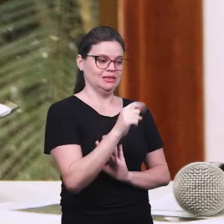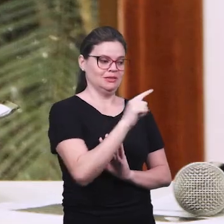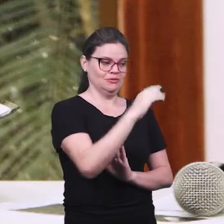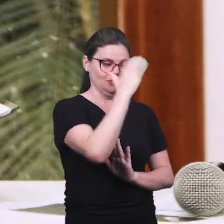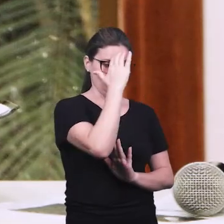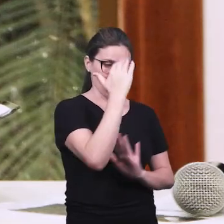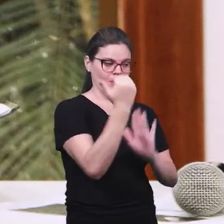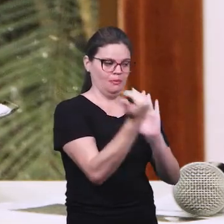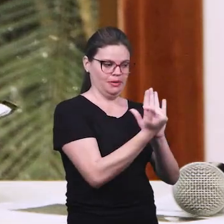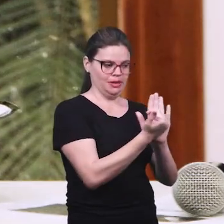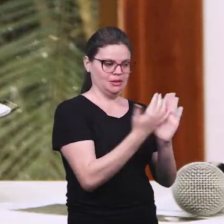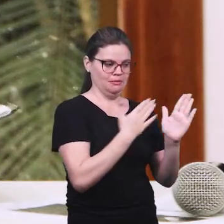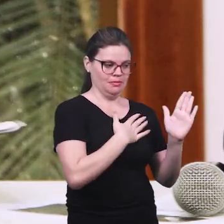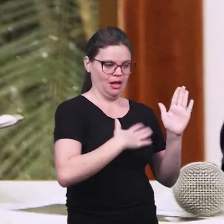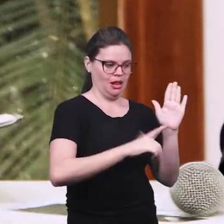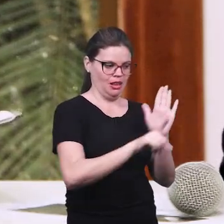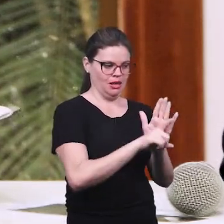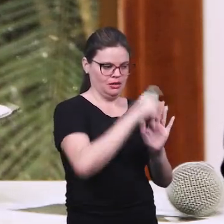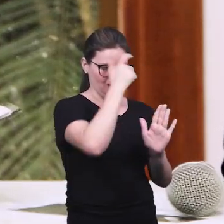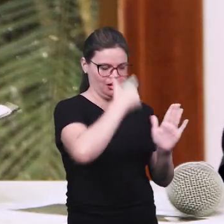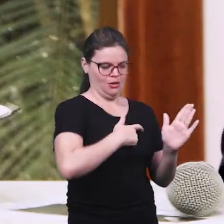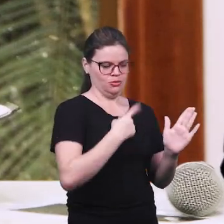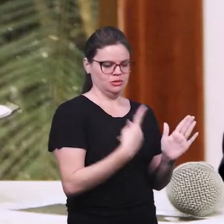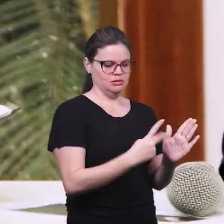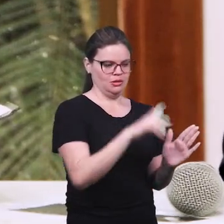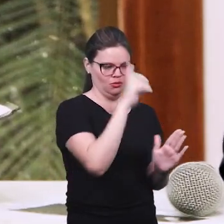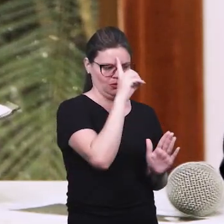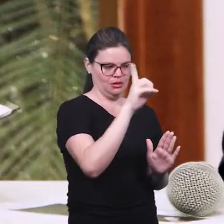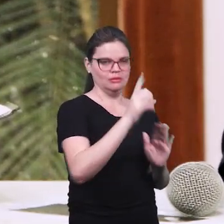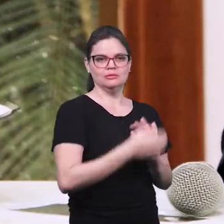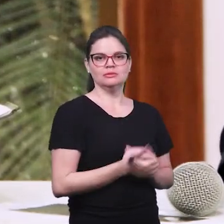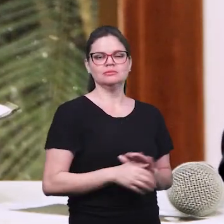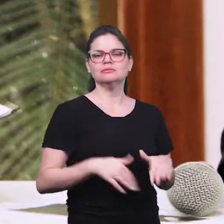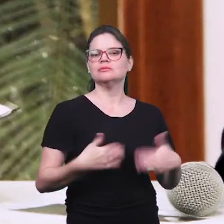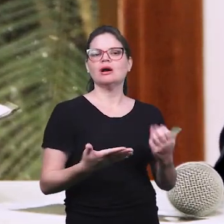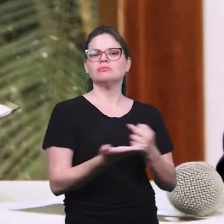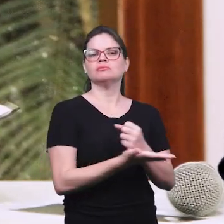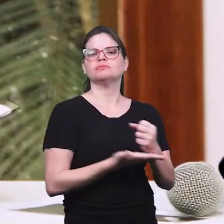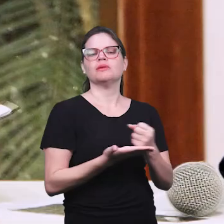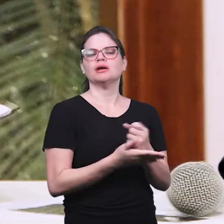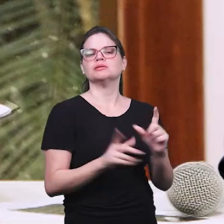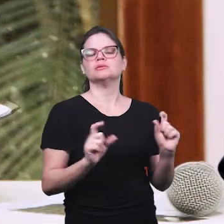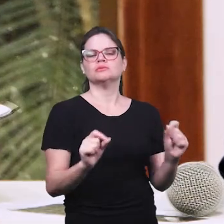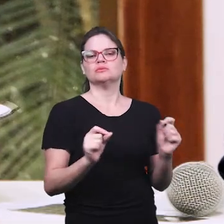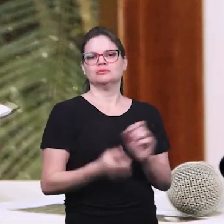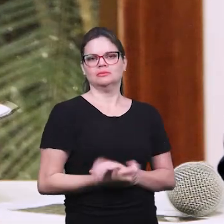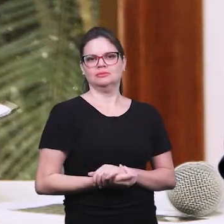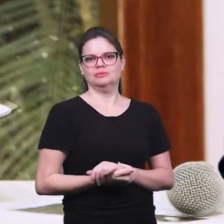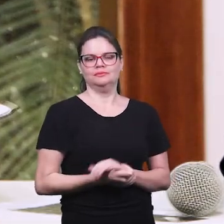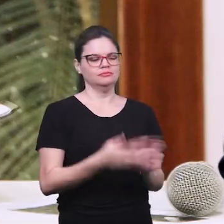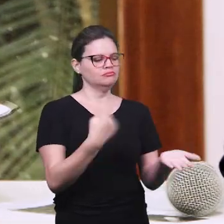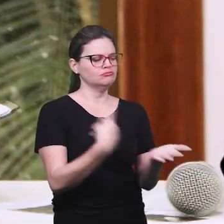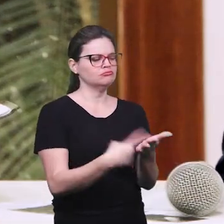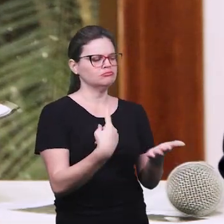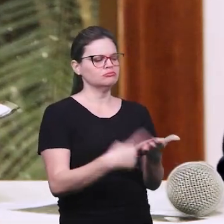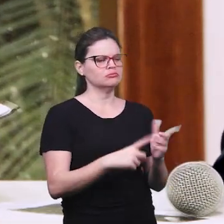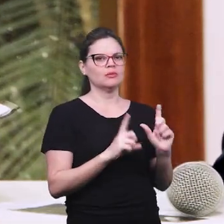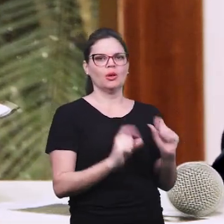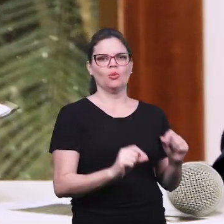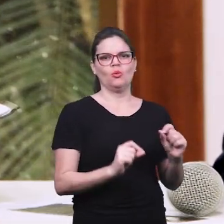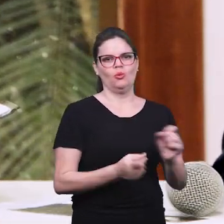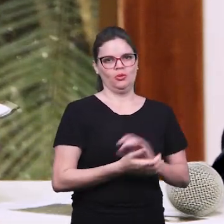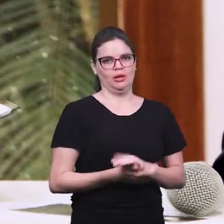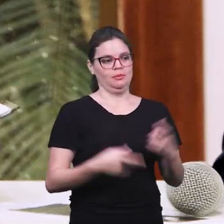lei, eu serei o seu Deus. Então, quais são as bases do acordo? O acordo é bilateral,